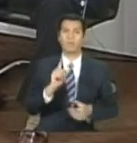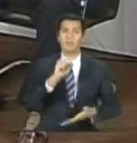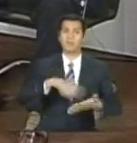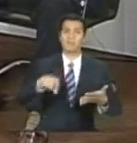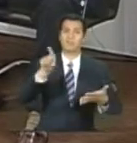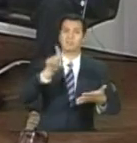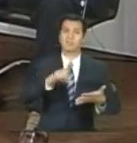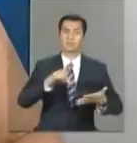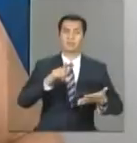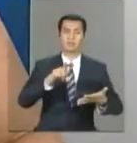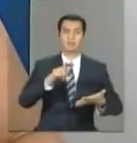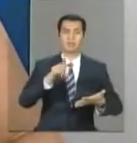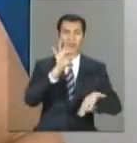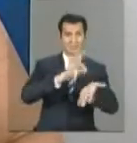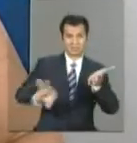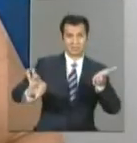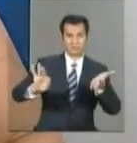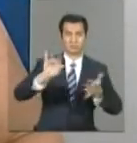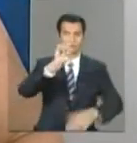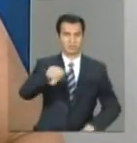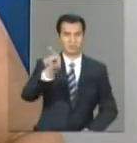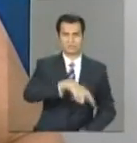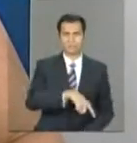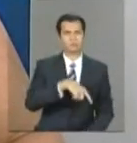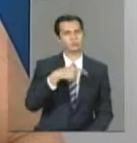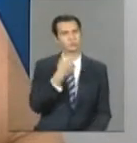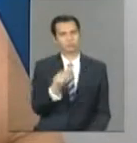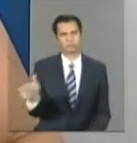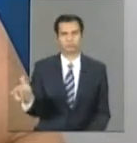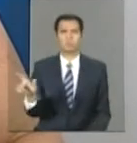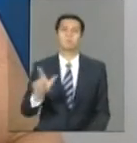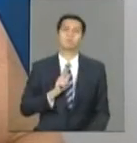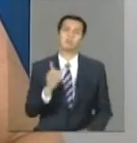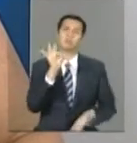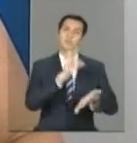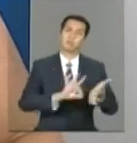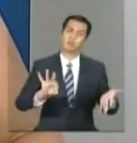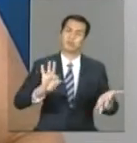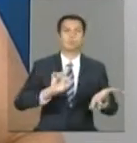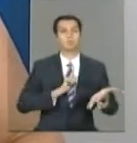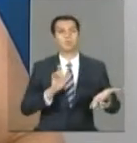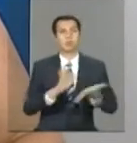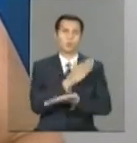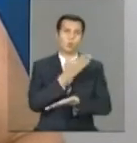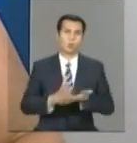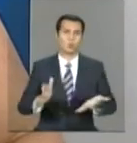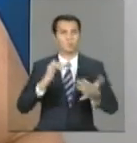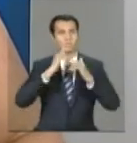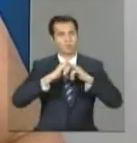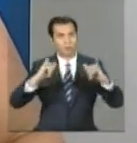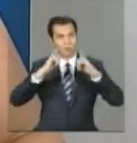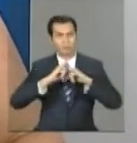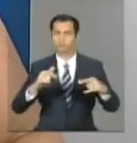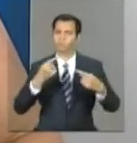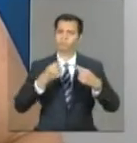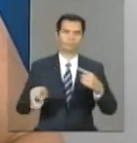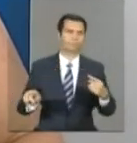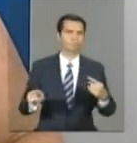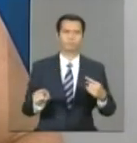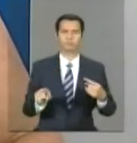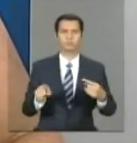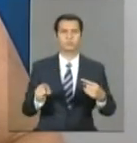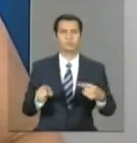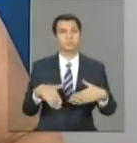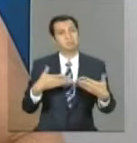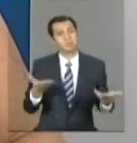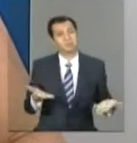cancelado. Existe um cadastro que tem alguma inconsistência ou alguma informação que não está ok, e aí,